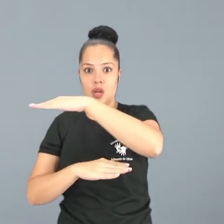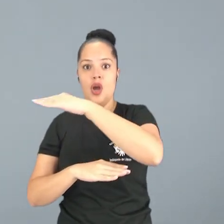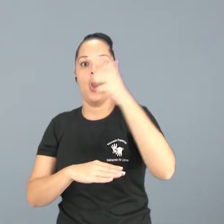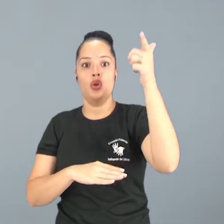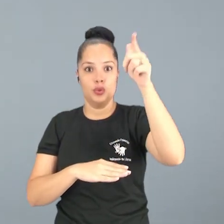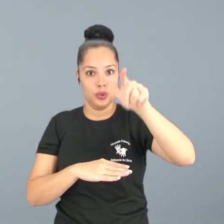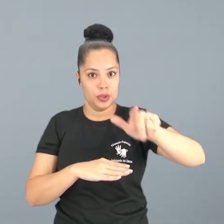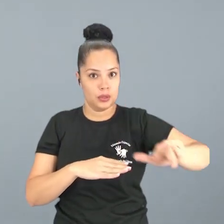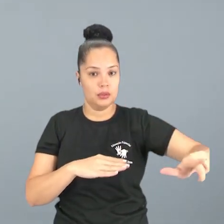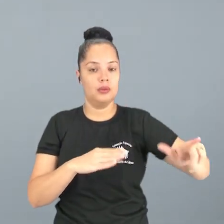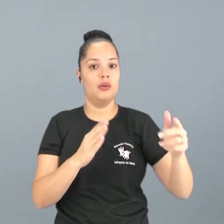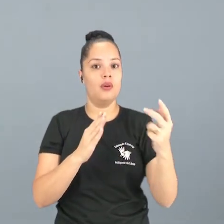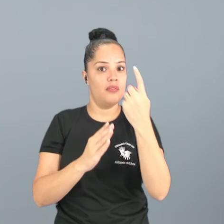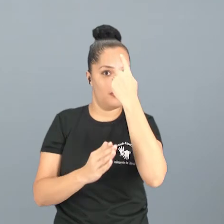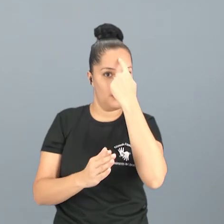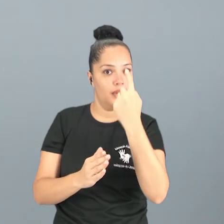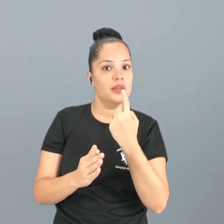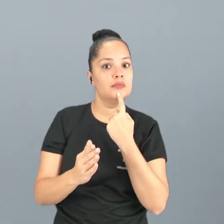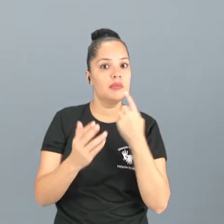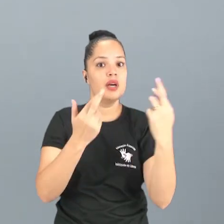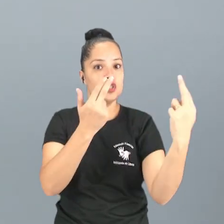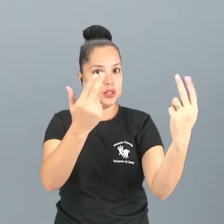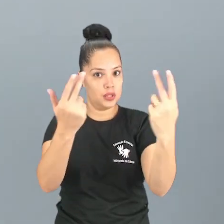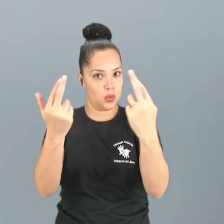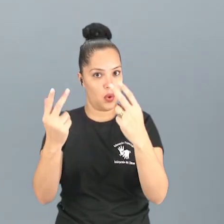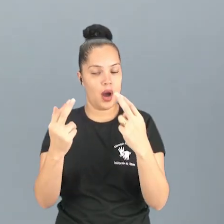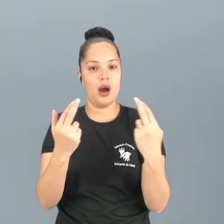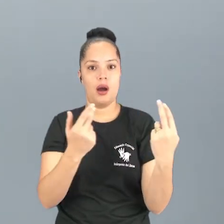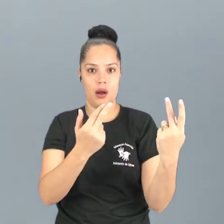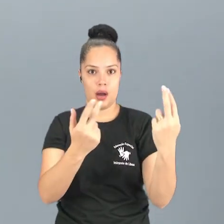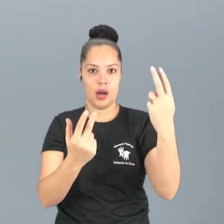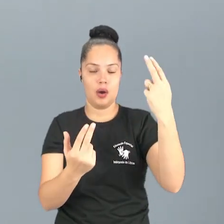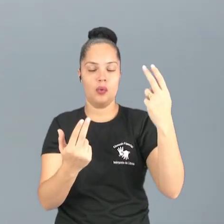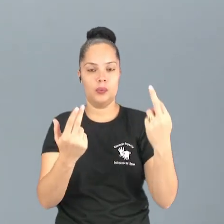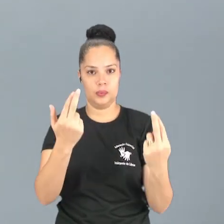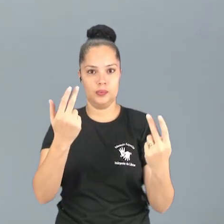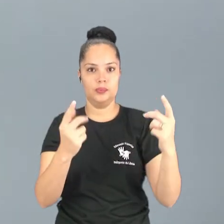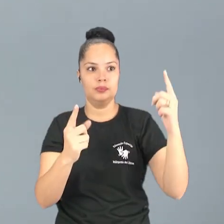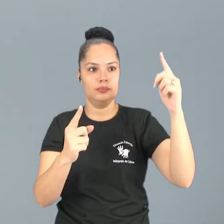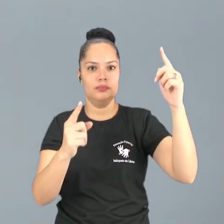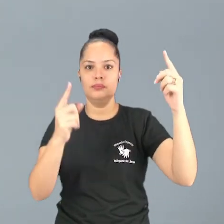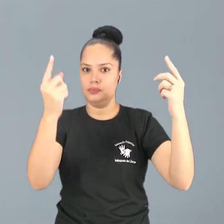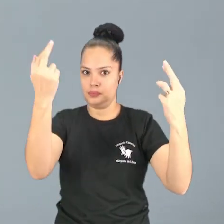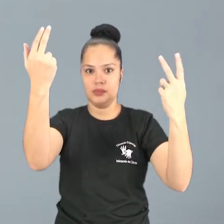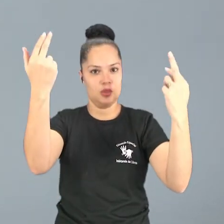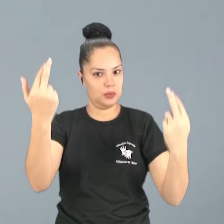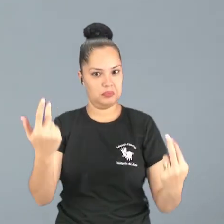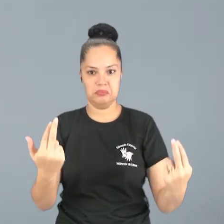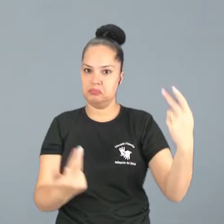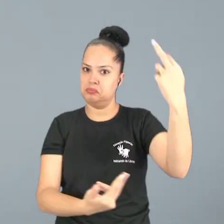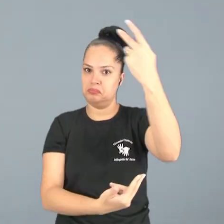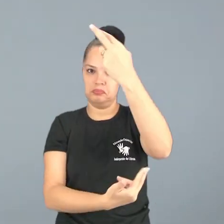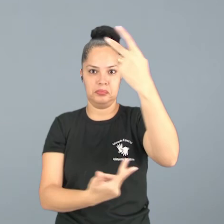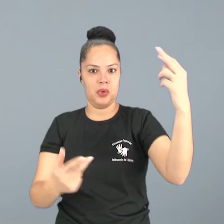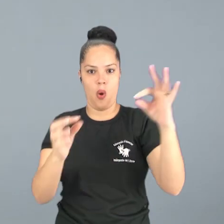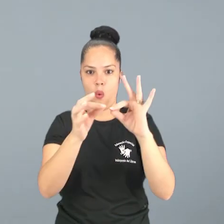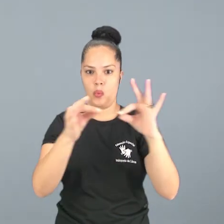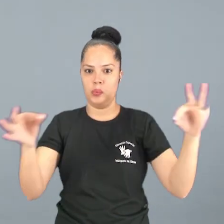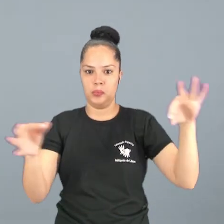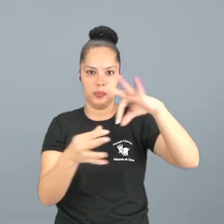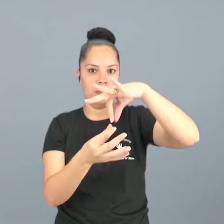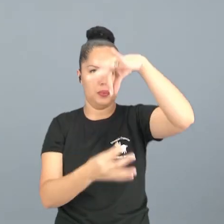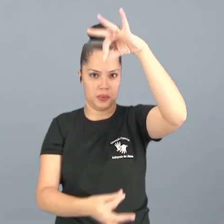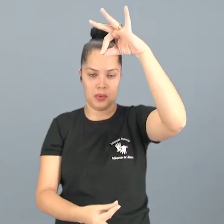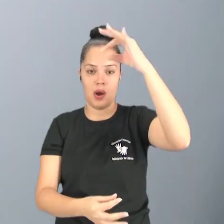mesmo formato, né, observando toda a congruência da figura e um dos lados dessa figura mantendo sempre a mesma distância,